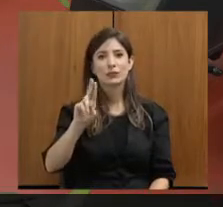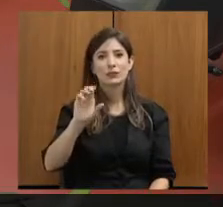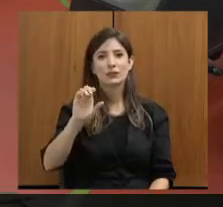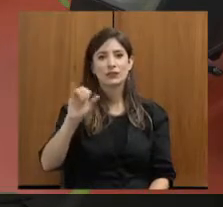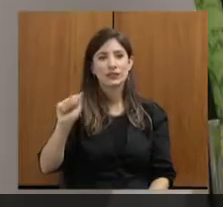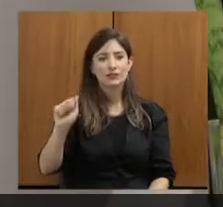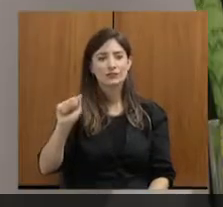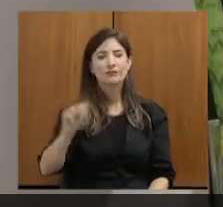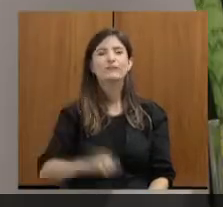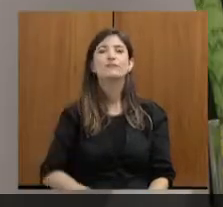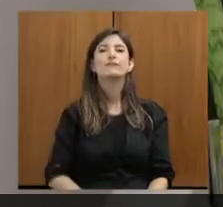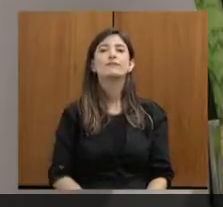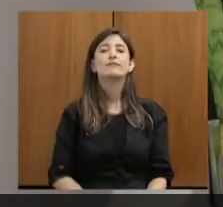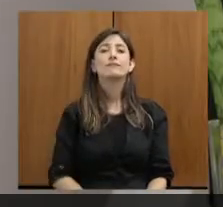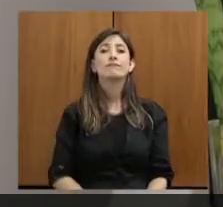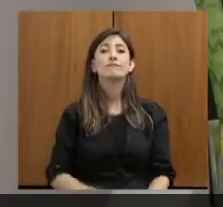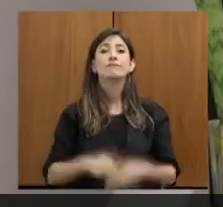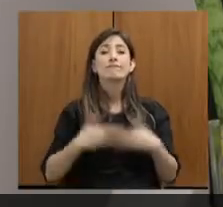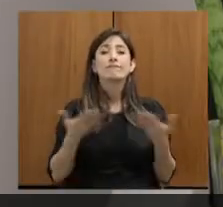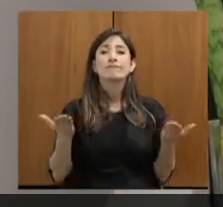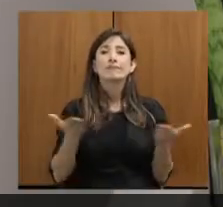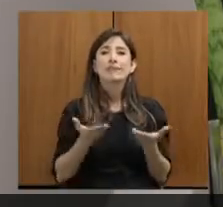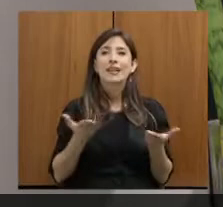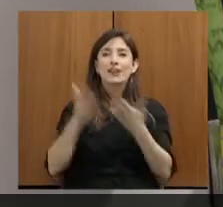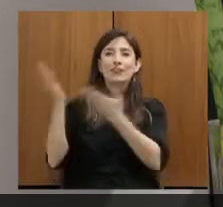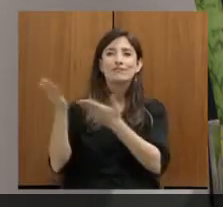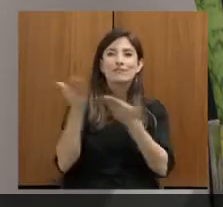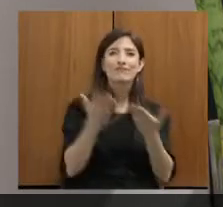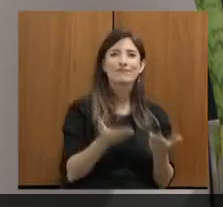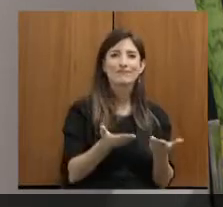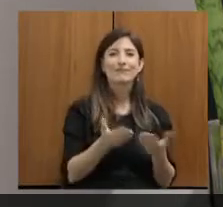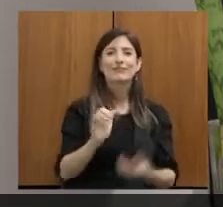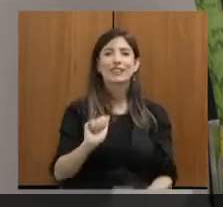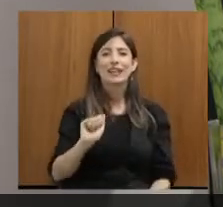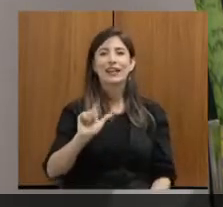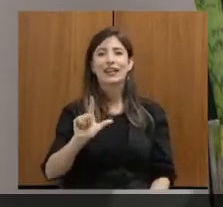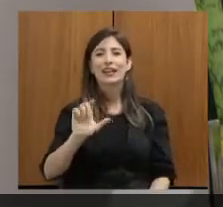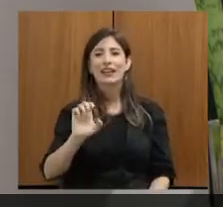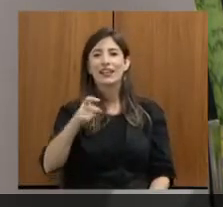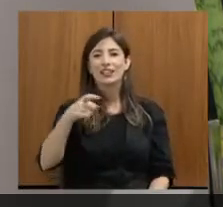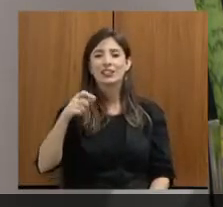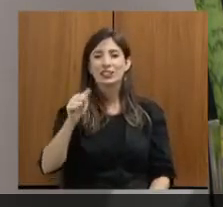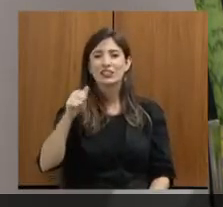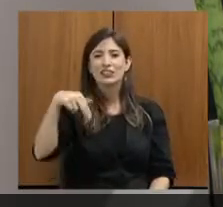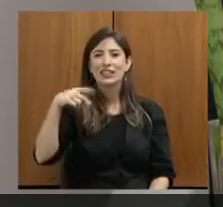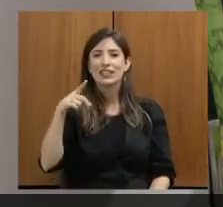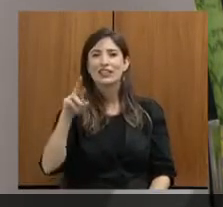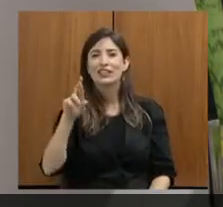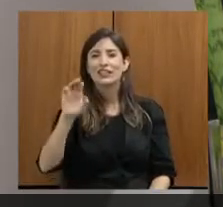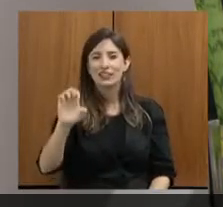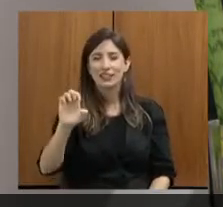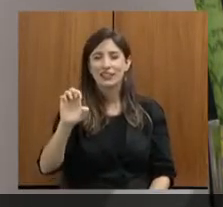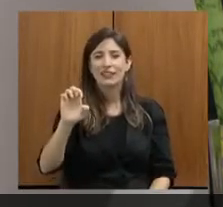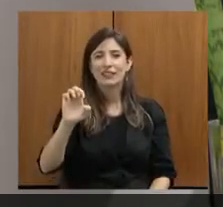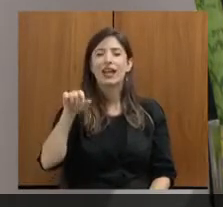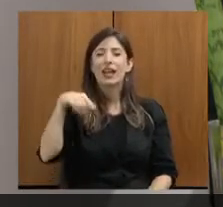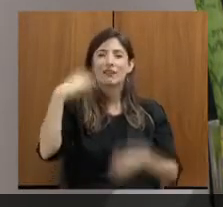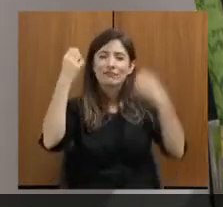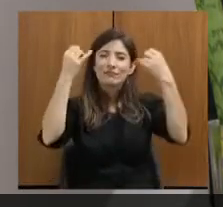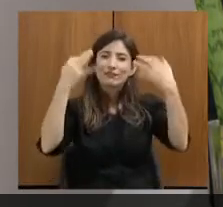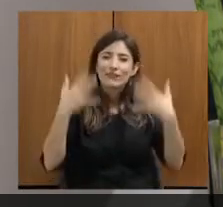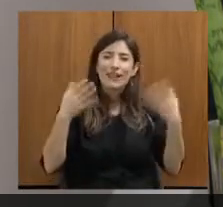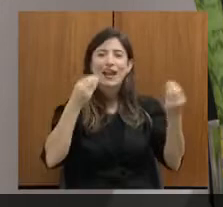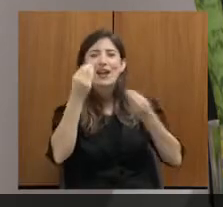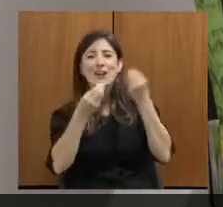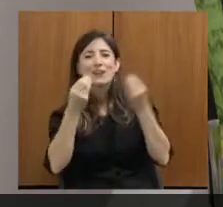a e agora passamos a palavra ao senhor Alexandre Magno Abreu de Souza tateto que sagem de Candomblé e Umbanda